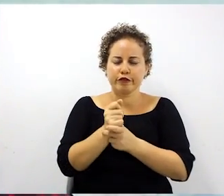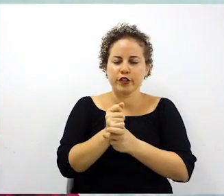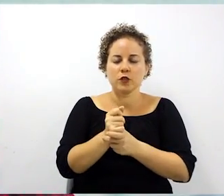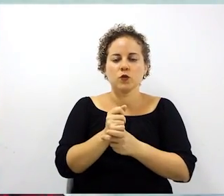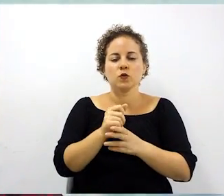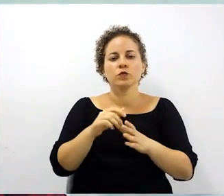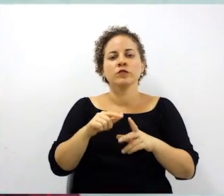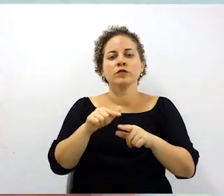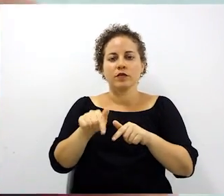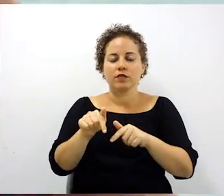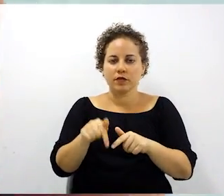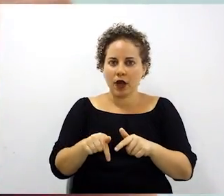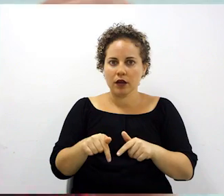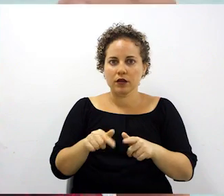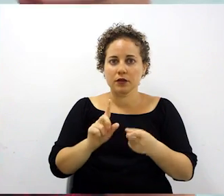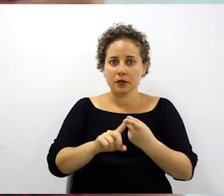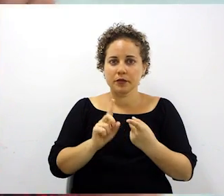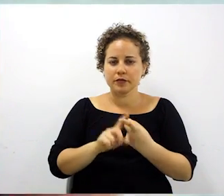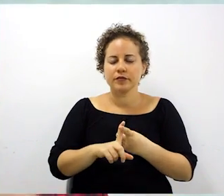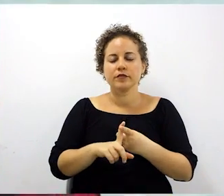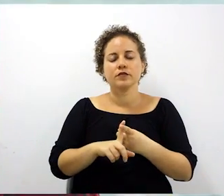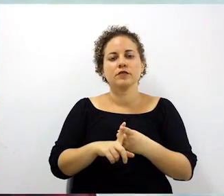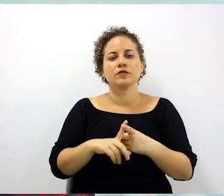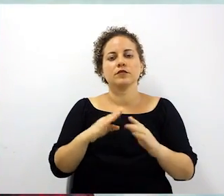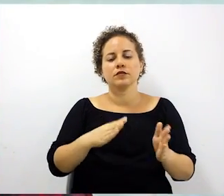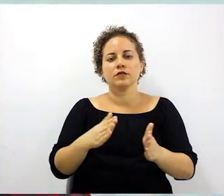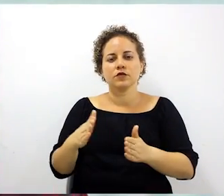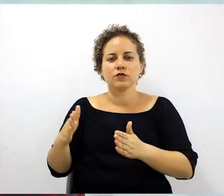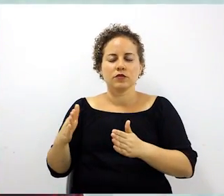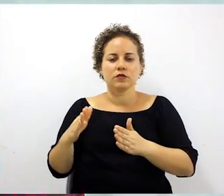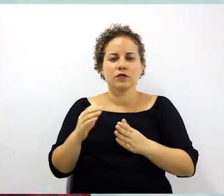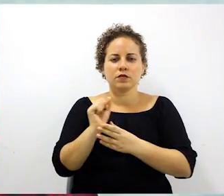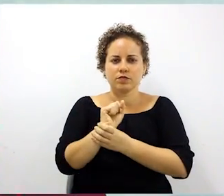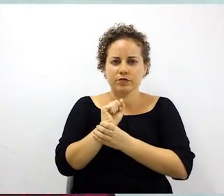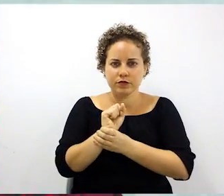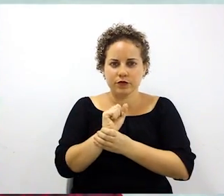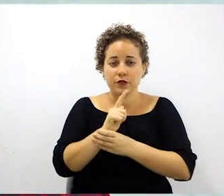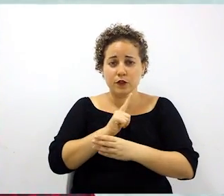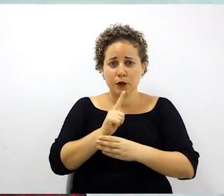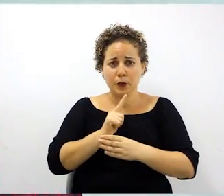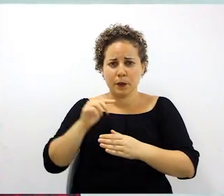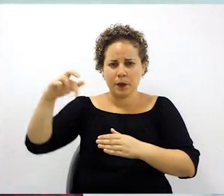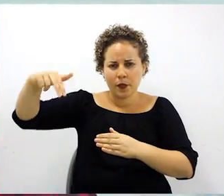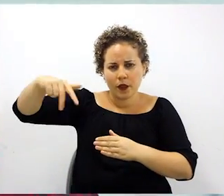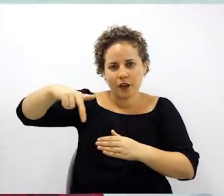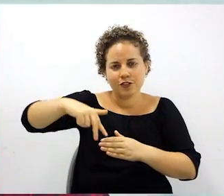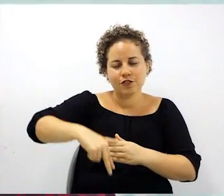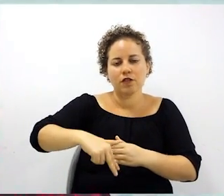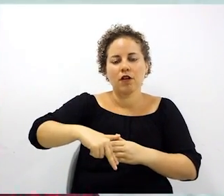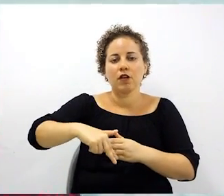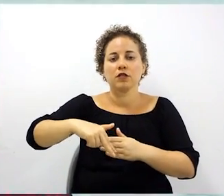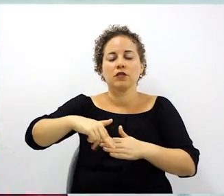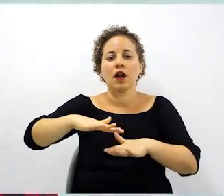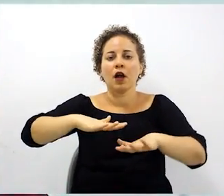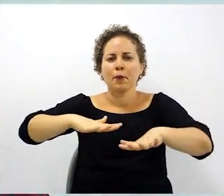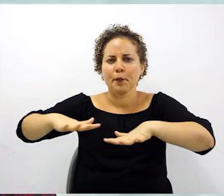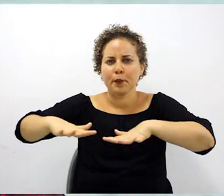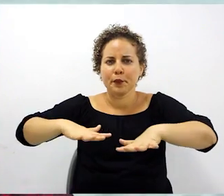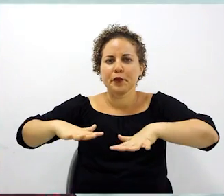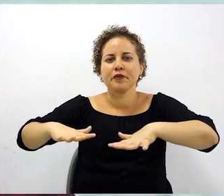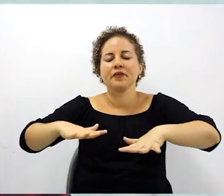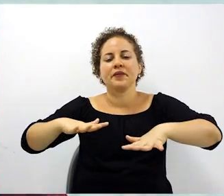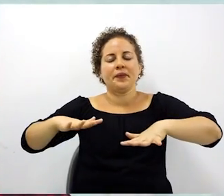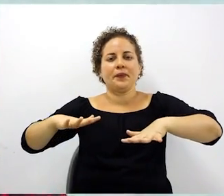terra. Esse dispositivo, quando a escada é apoiada nele, ele permite o movimento da embarcação para que